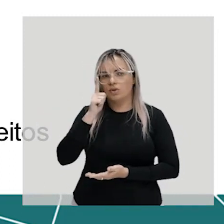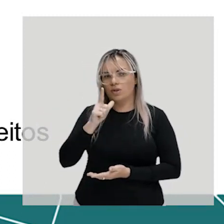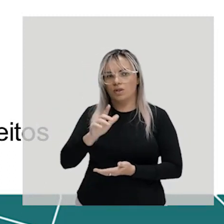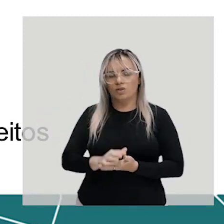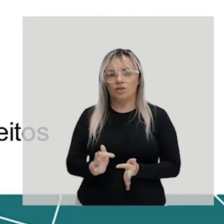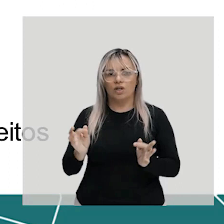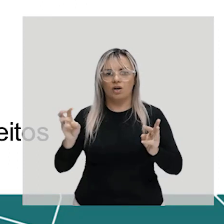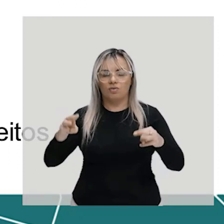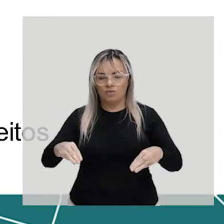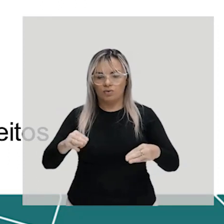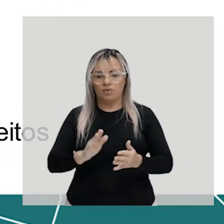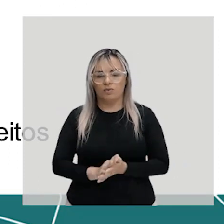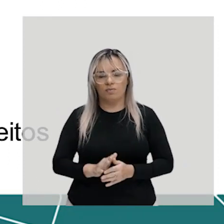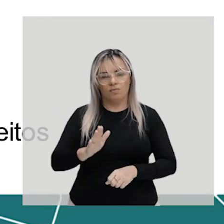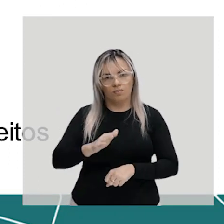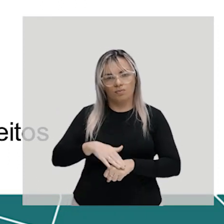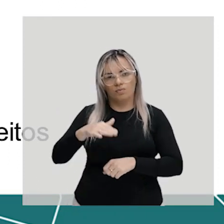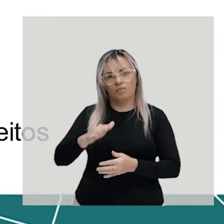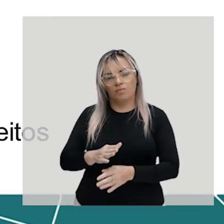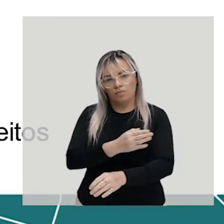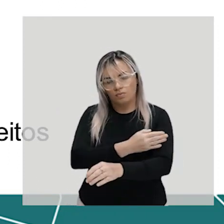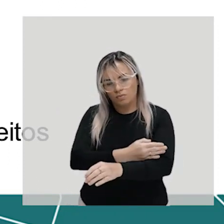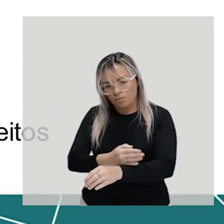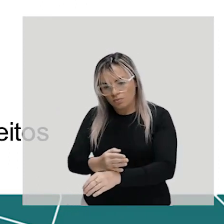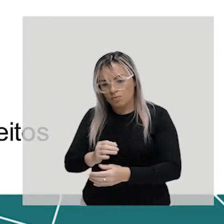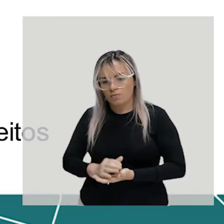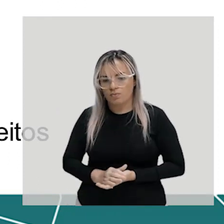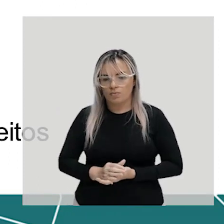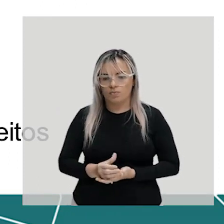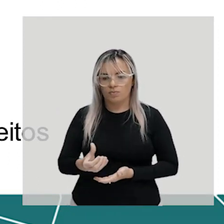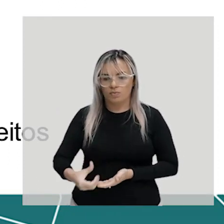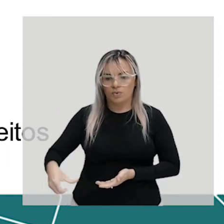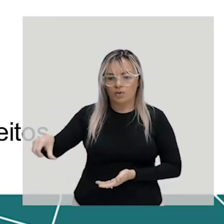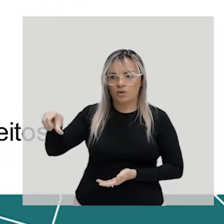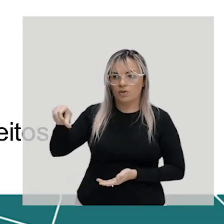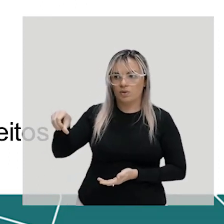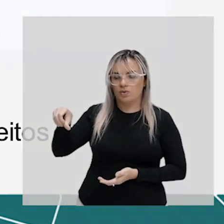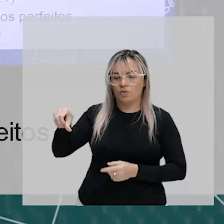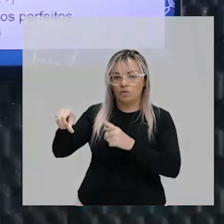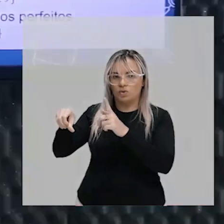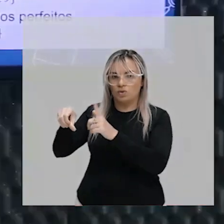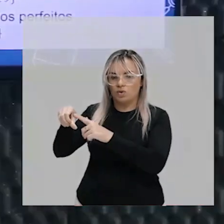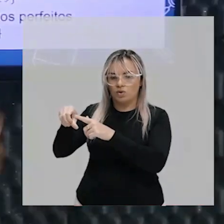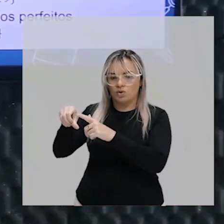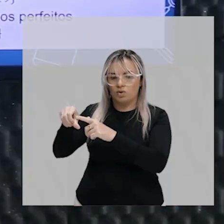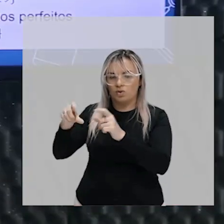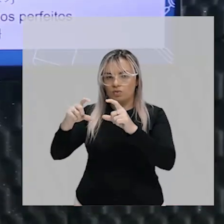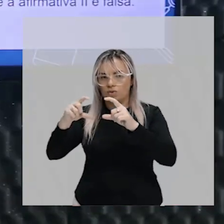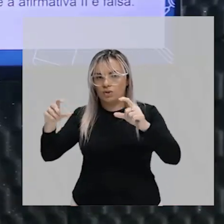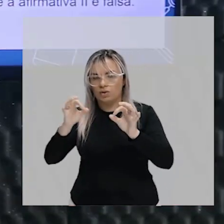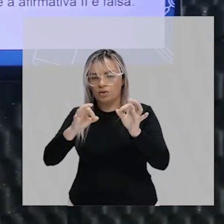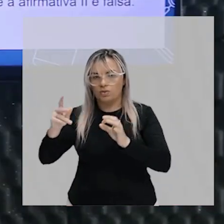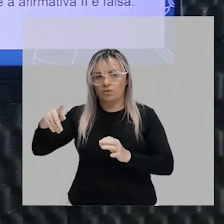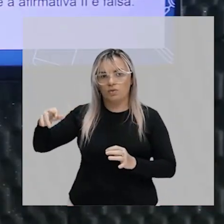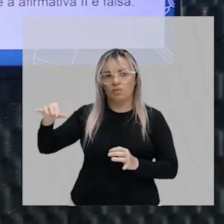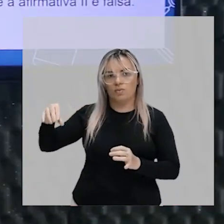mas uma vez de novo como a gente costuma dizer tá esse nove bem aqui ele não existe tira ele dessa listinha tá bom